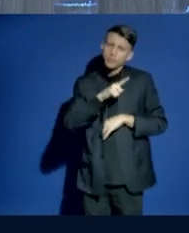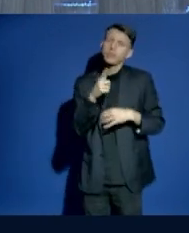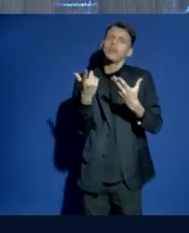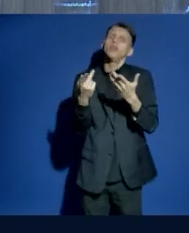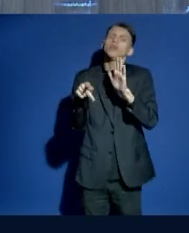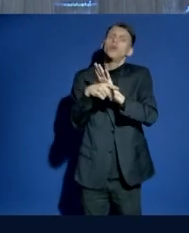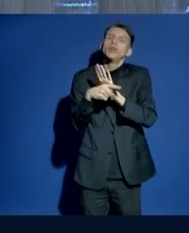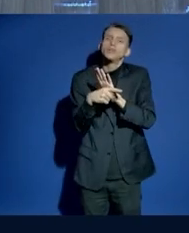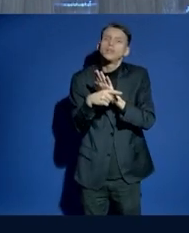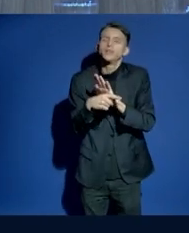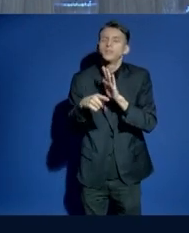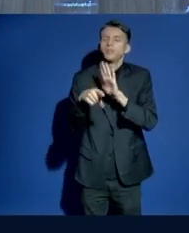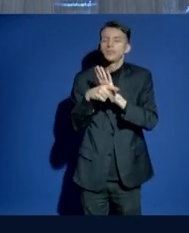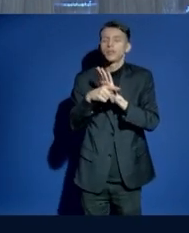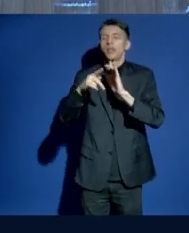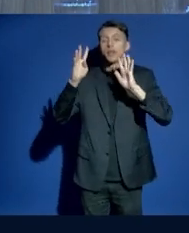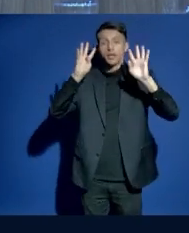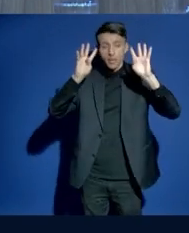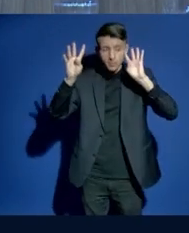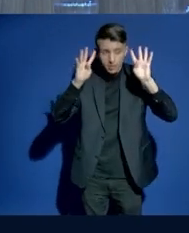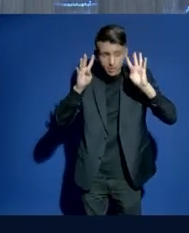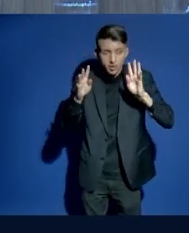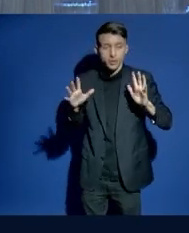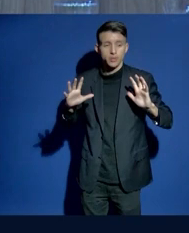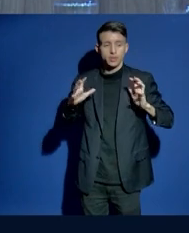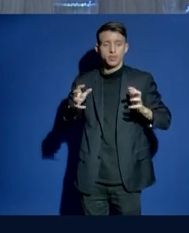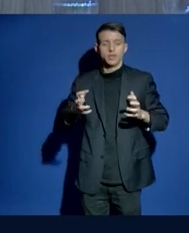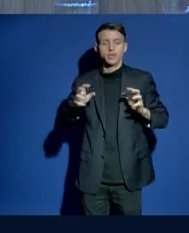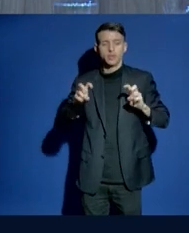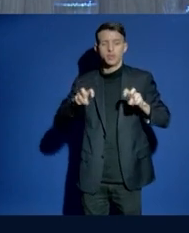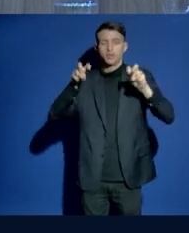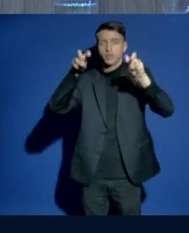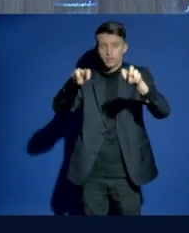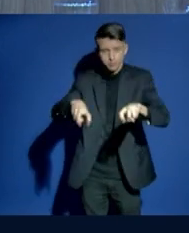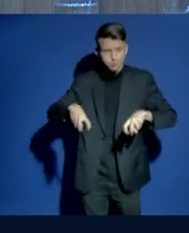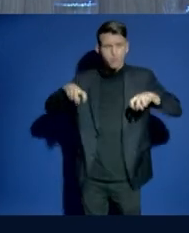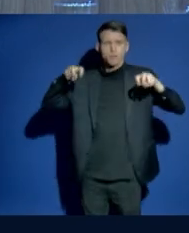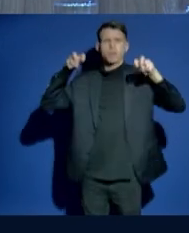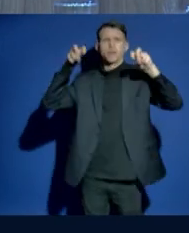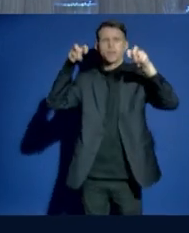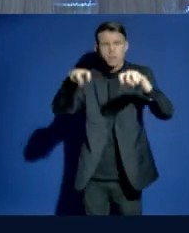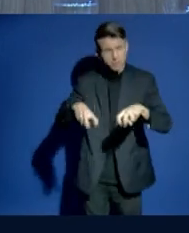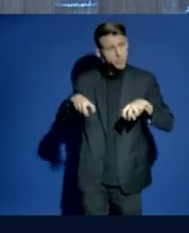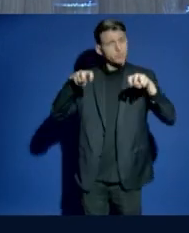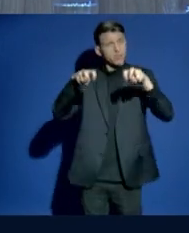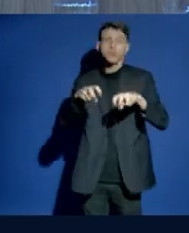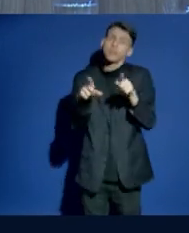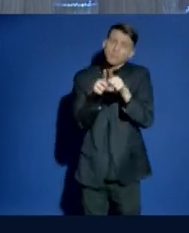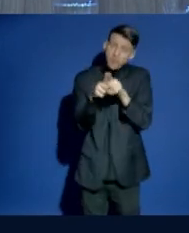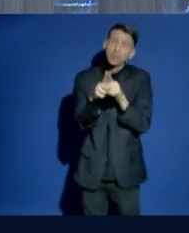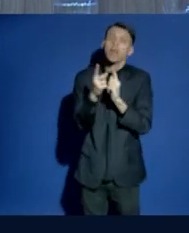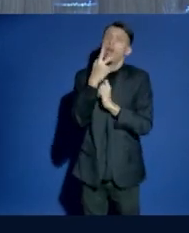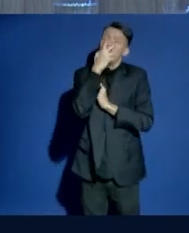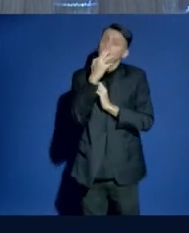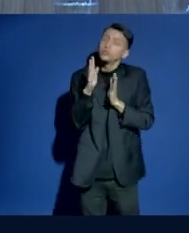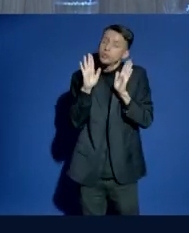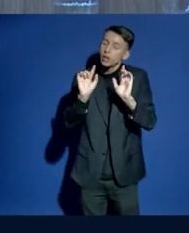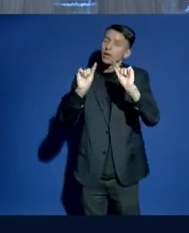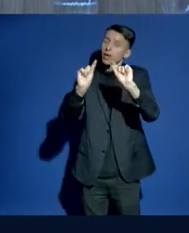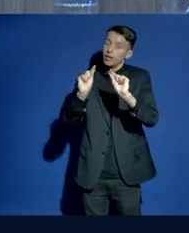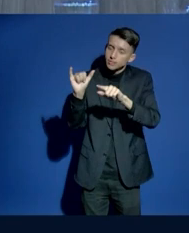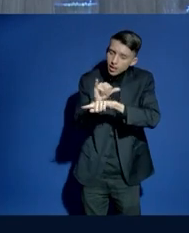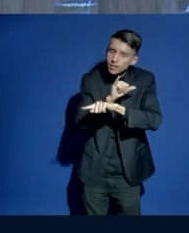que ainda não são não existem motores a biometano também talvez acho que o caminho seja